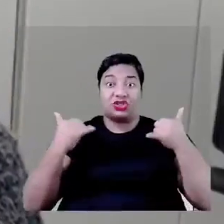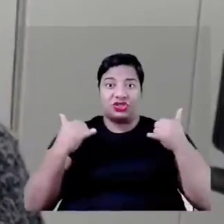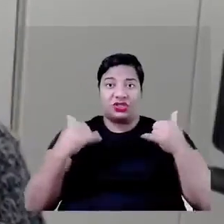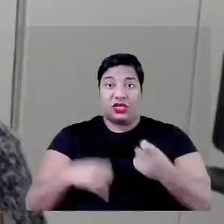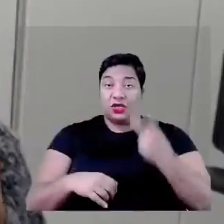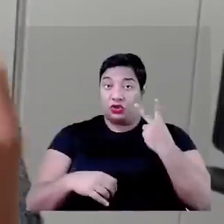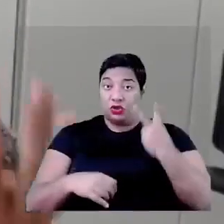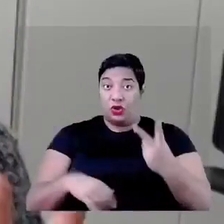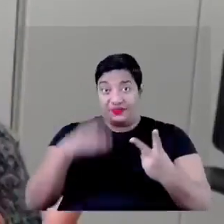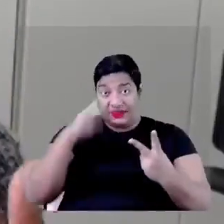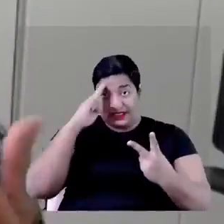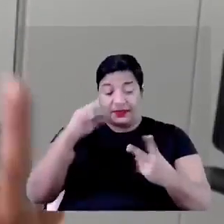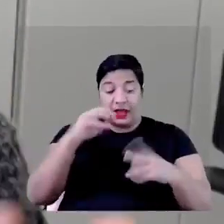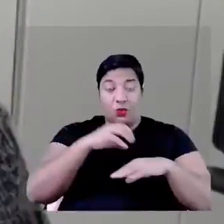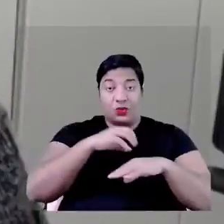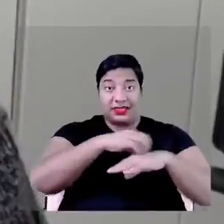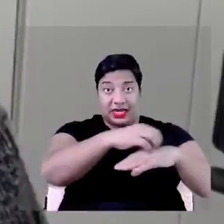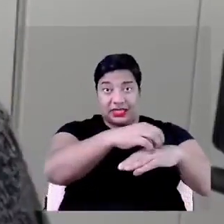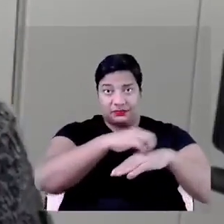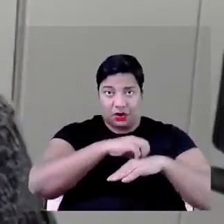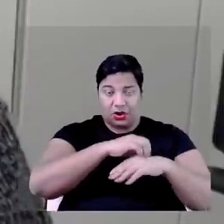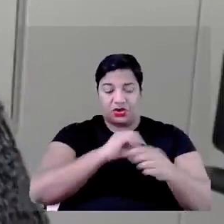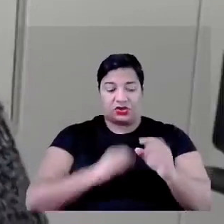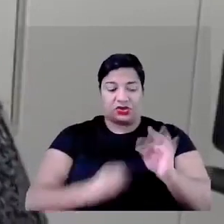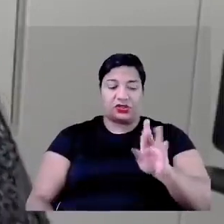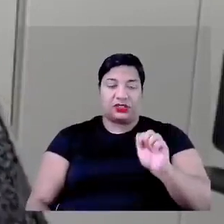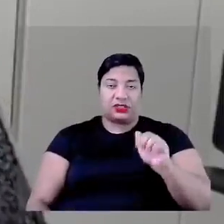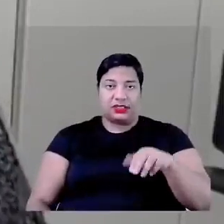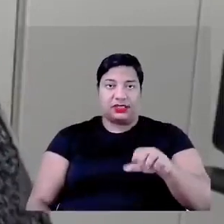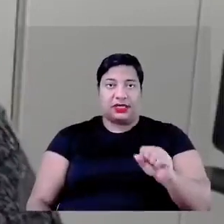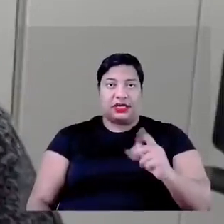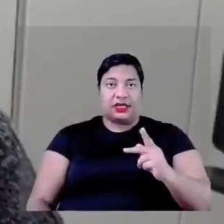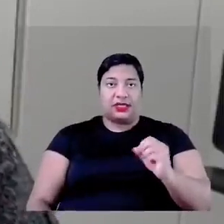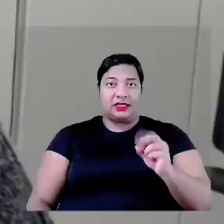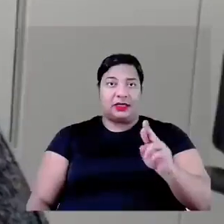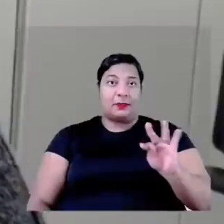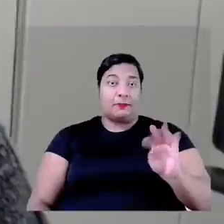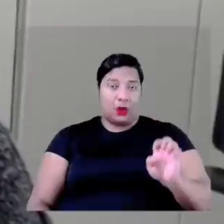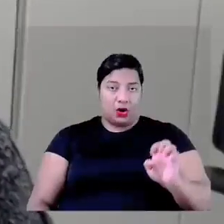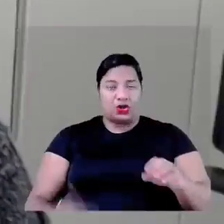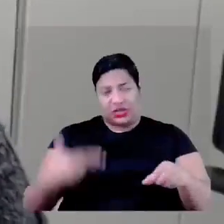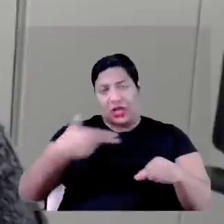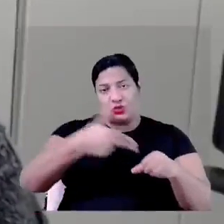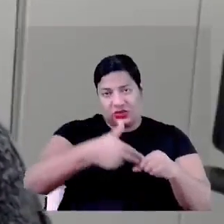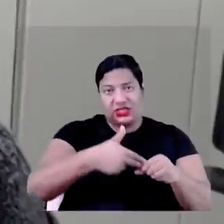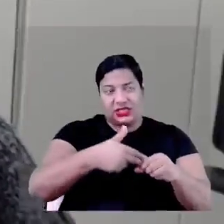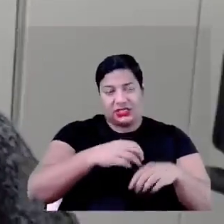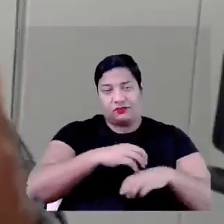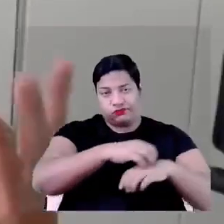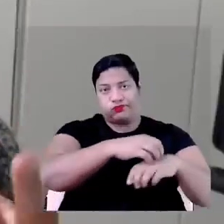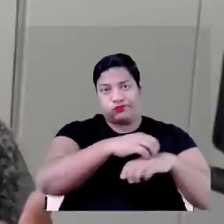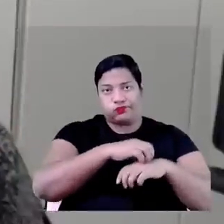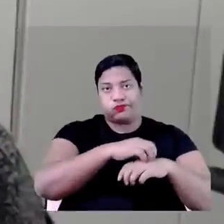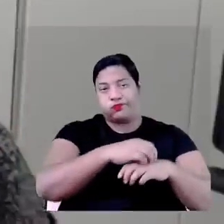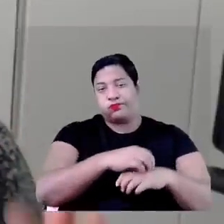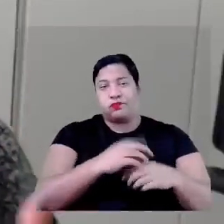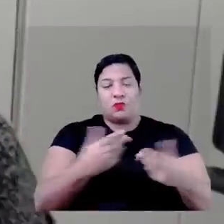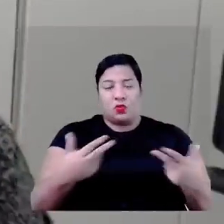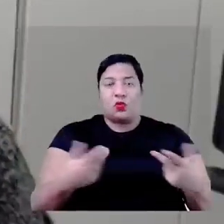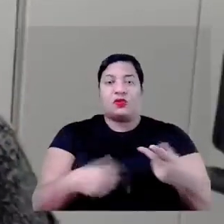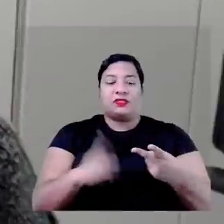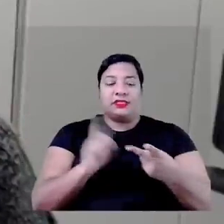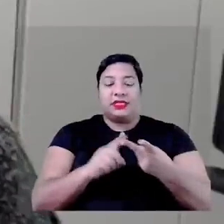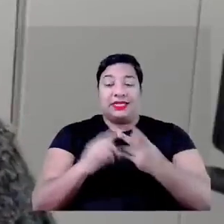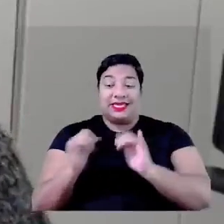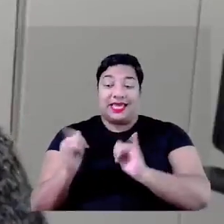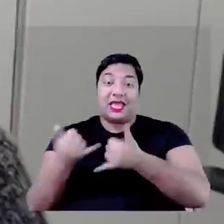muito relacionados, né, por conta de o setor de transporte utilizar combustíveis, né? Então, a energia ela pode ser vista sob uma ótica mais ampla, não